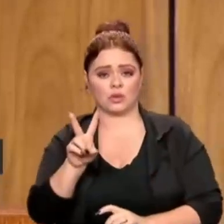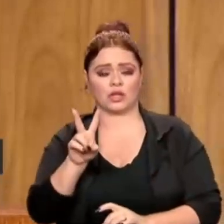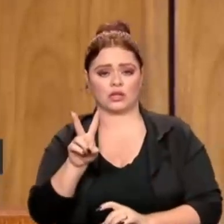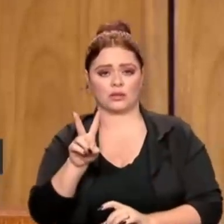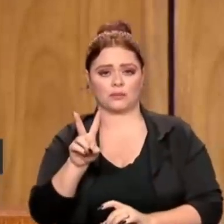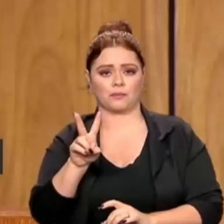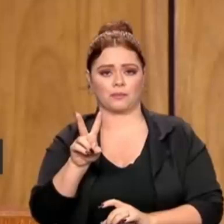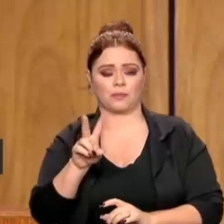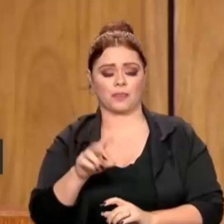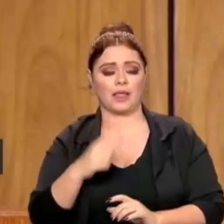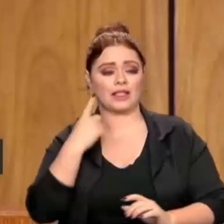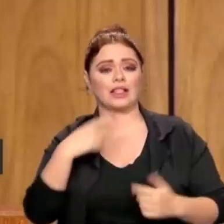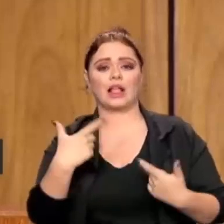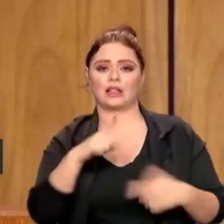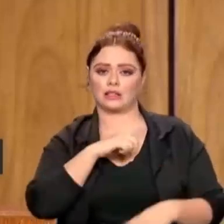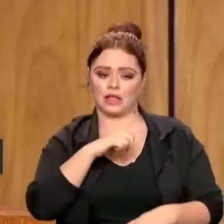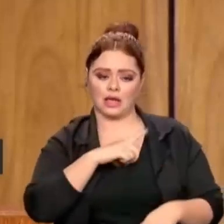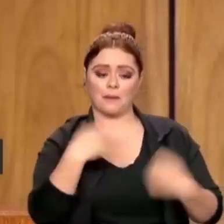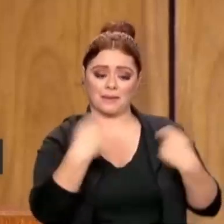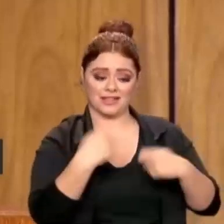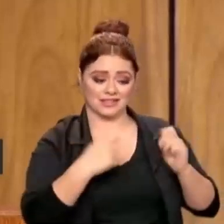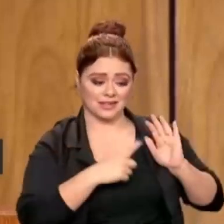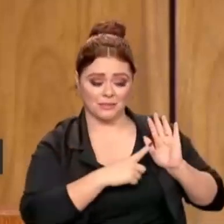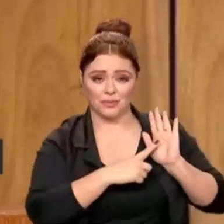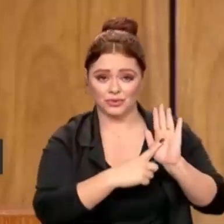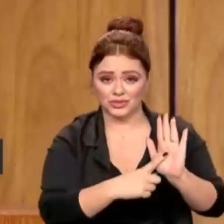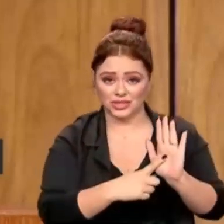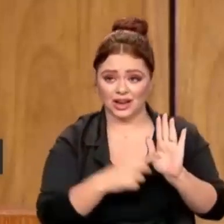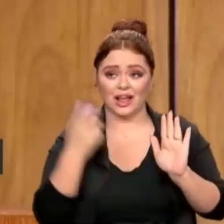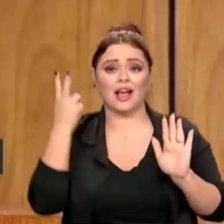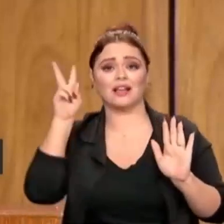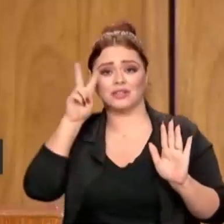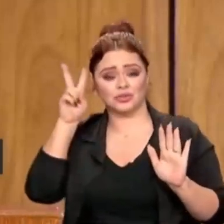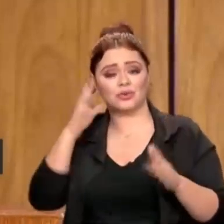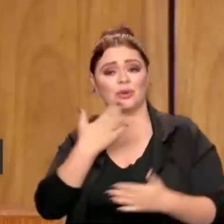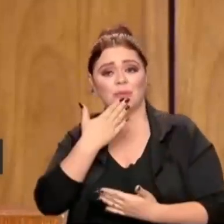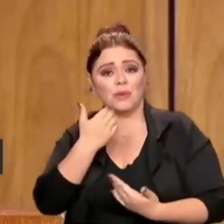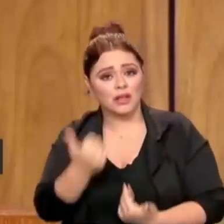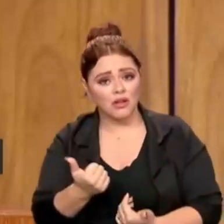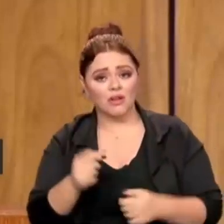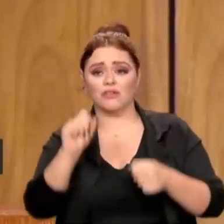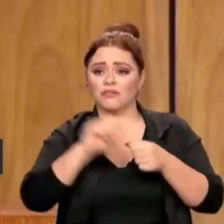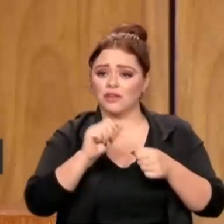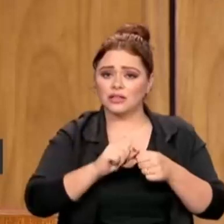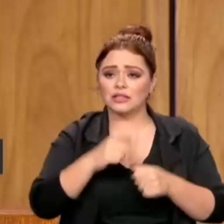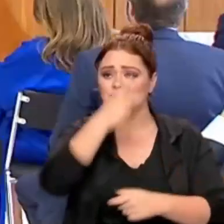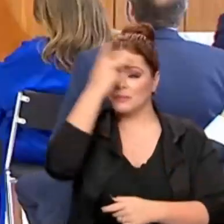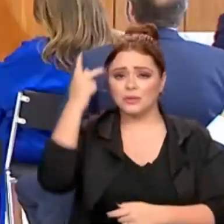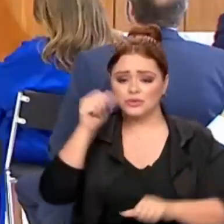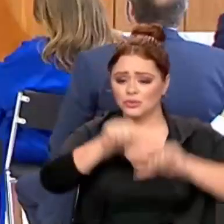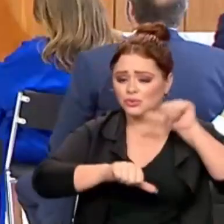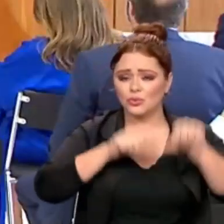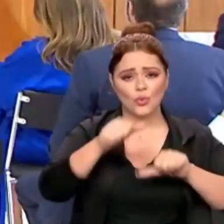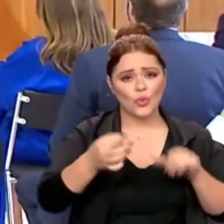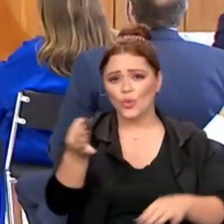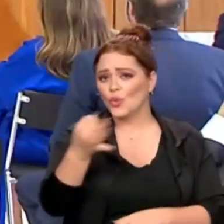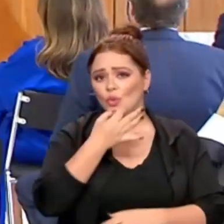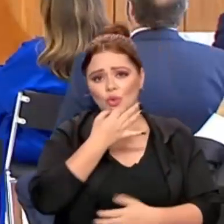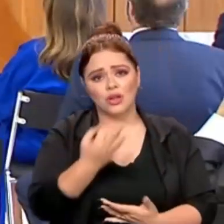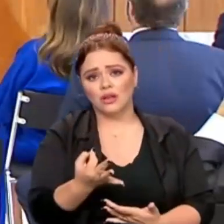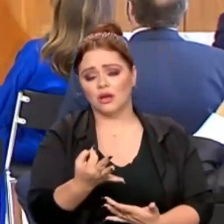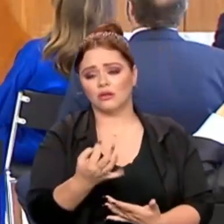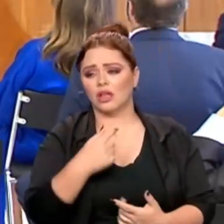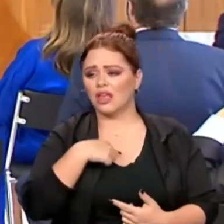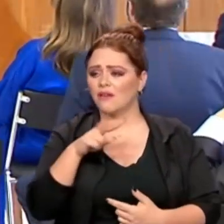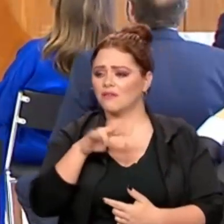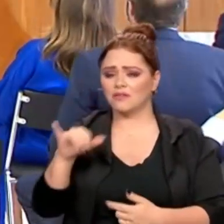a sua narrativa para que possa, efetivamente, fazer as pessoas mudar de opinião. Eu vou em lugar